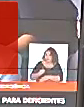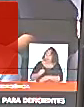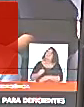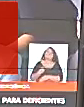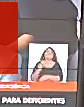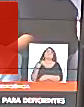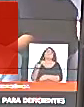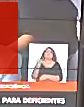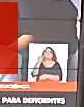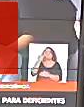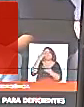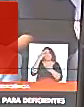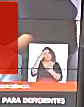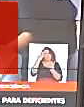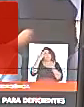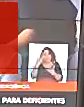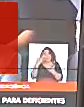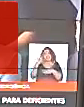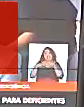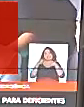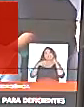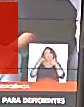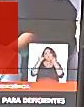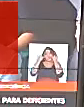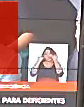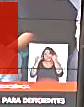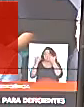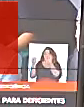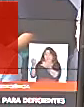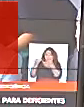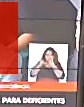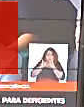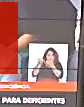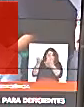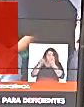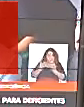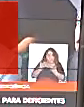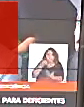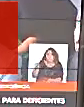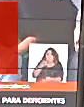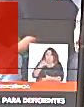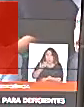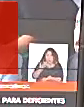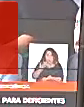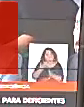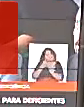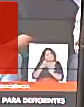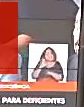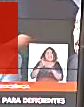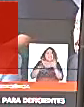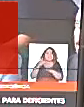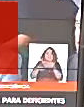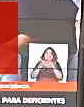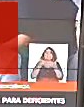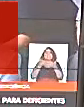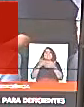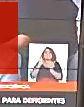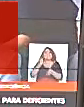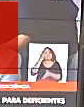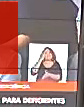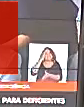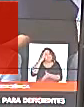boas. Quem sabe ela já nos traz aí hoje, né, a volta da emissão dessa carteirinha. É o que a gente espera para que a